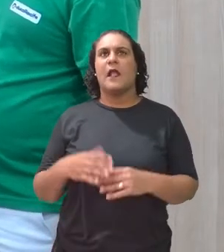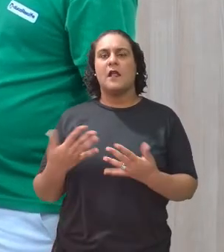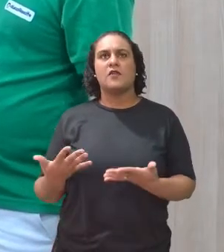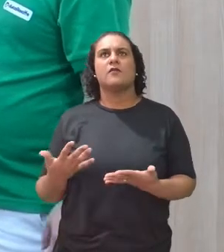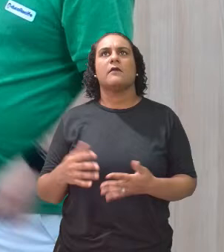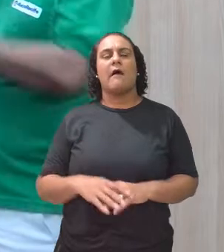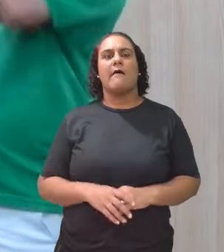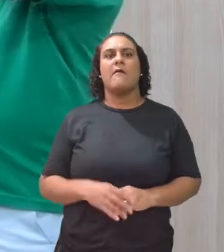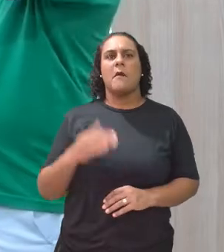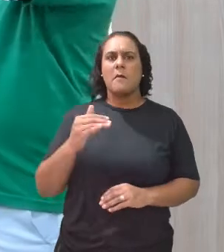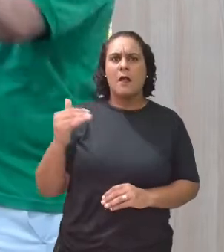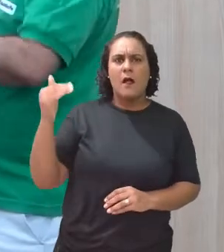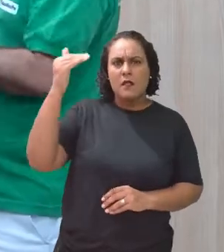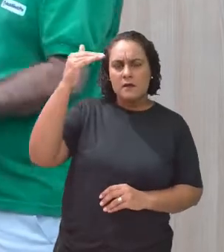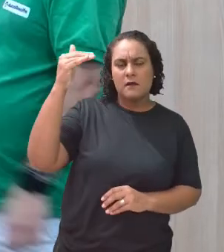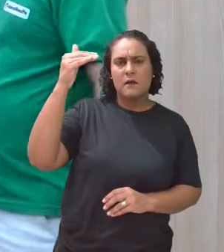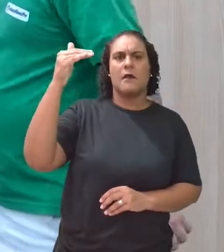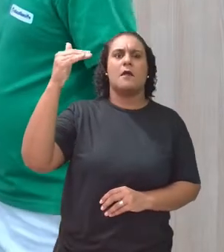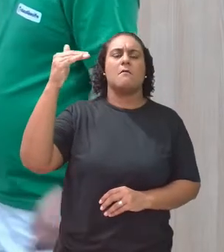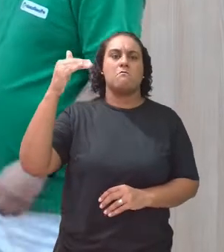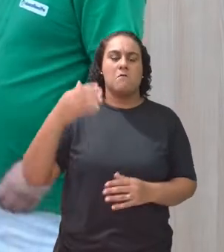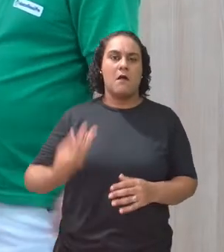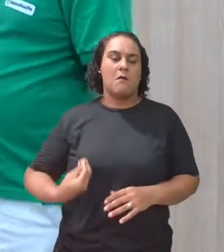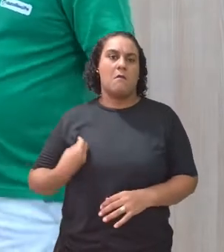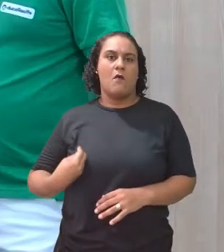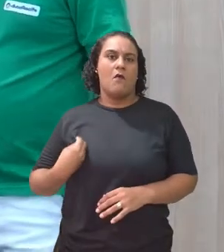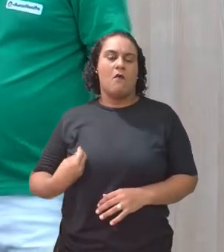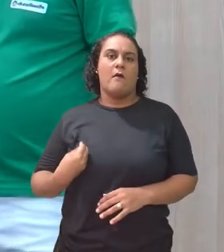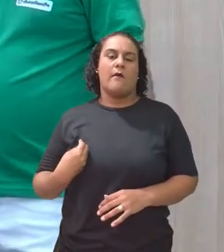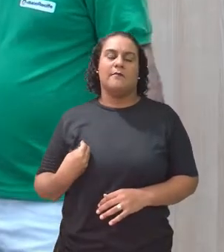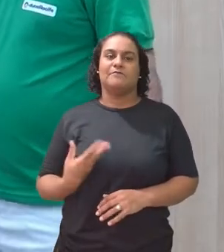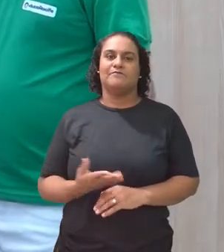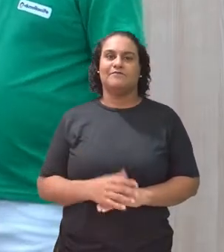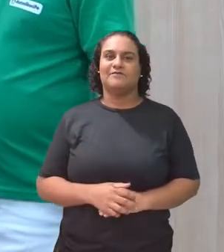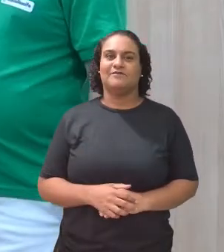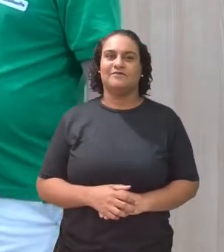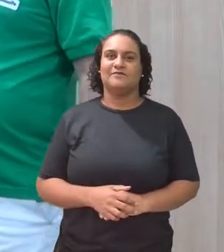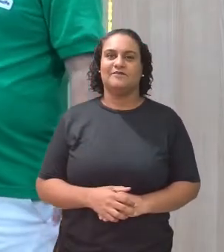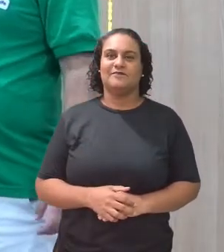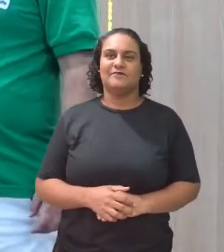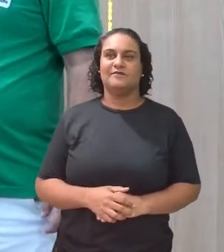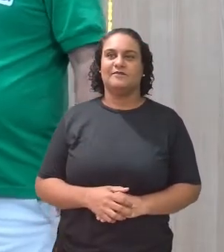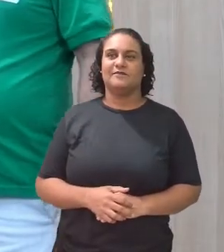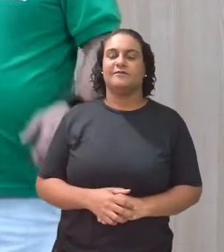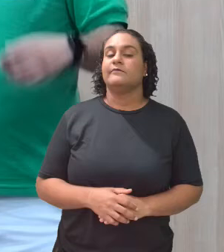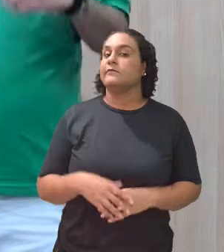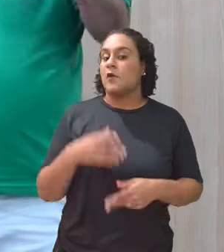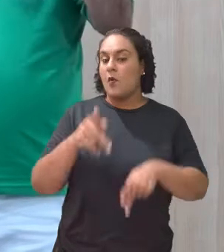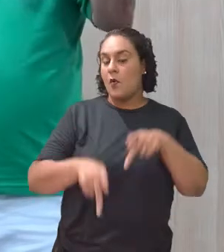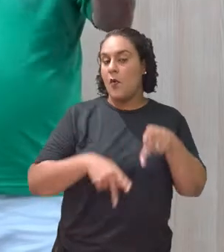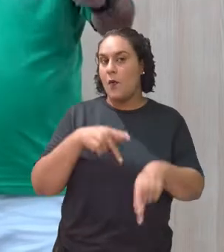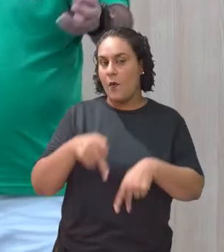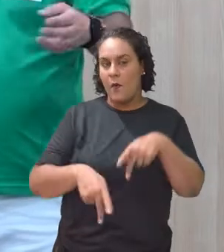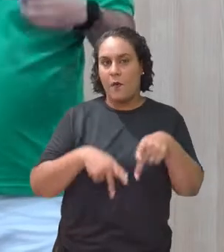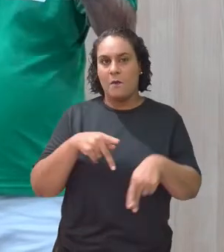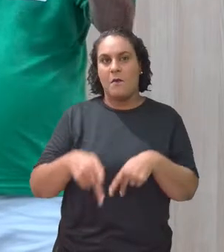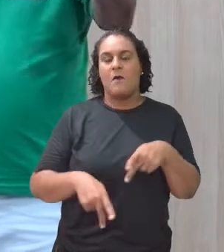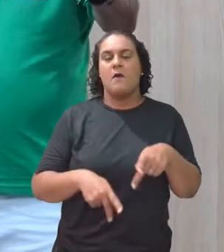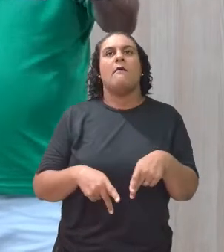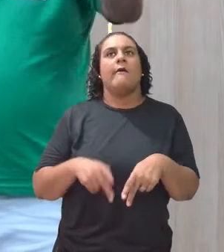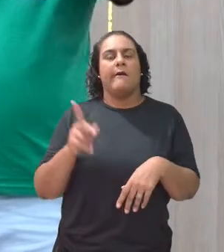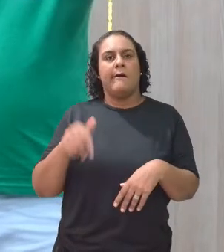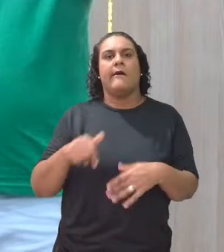cima, né, das fronteiras, né, do Império Romano. Então, e esses povos, né, embora fossem de